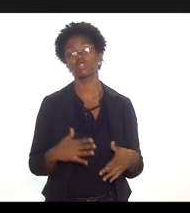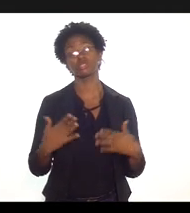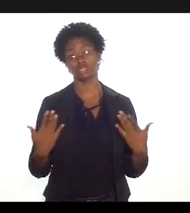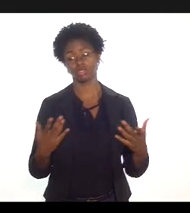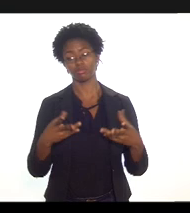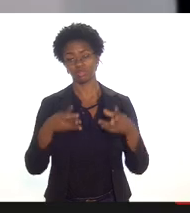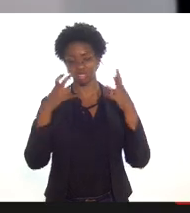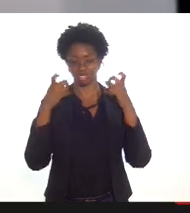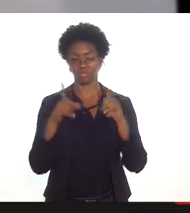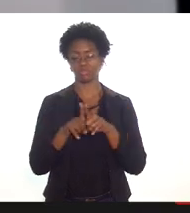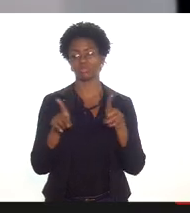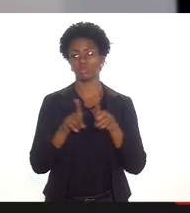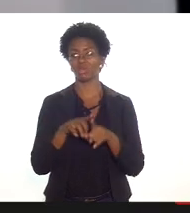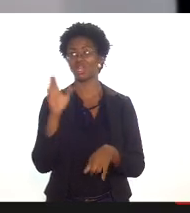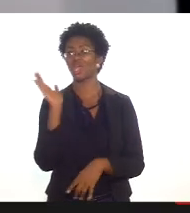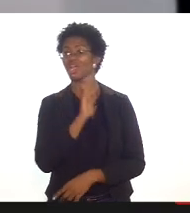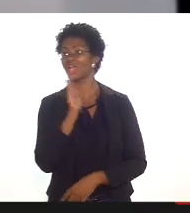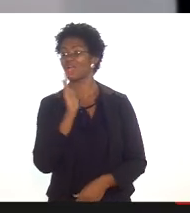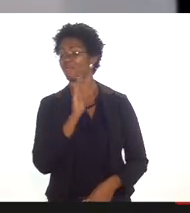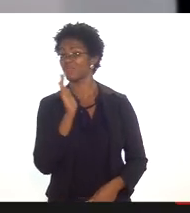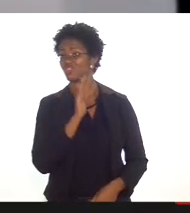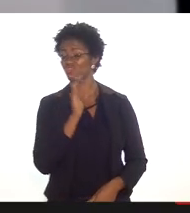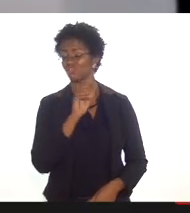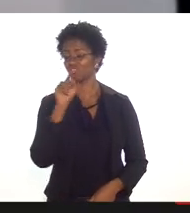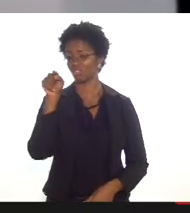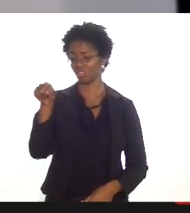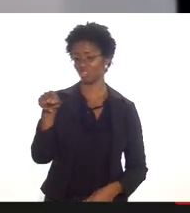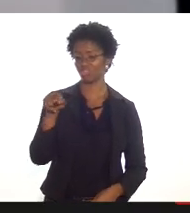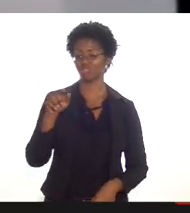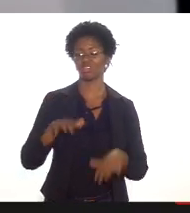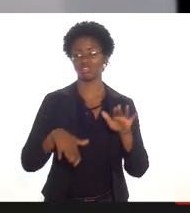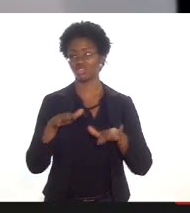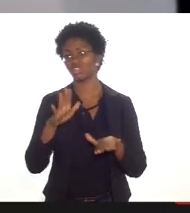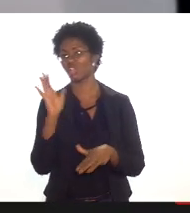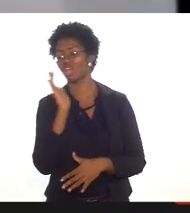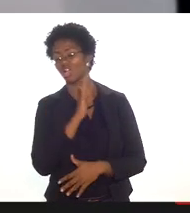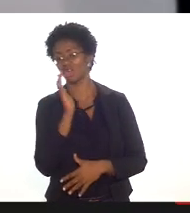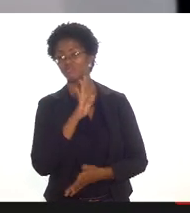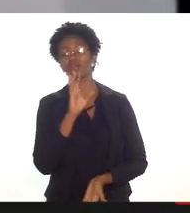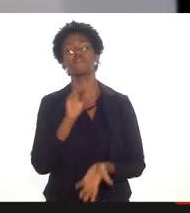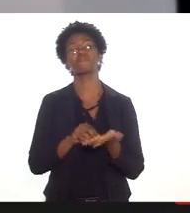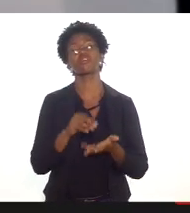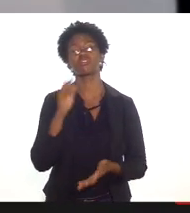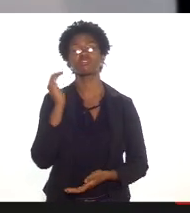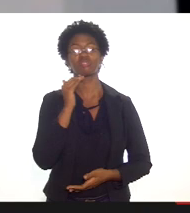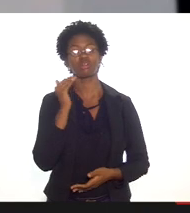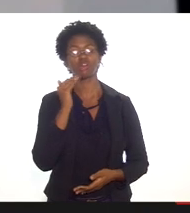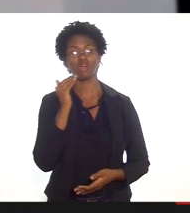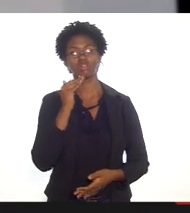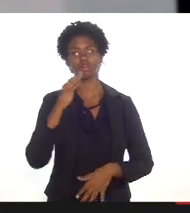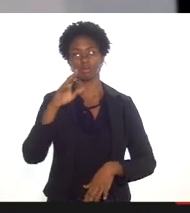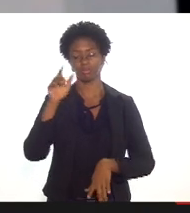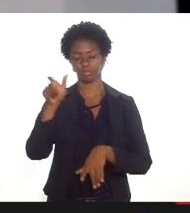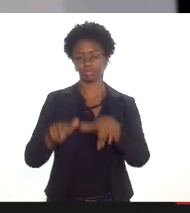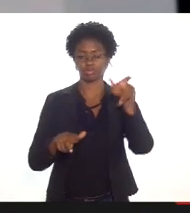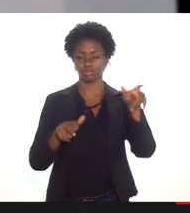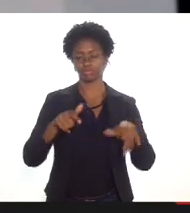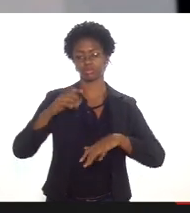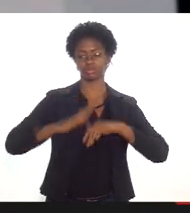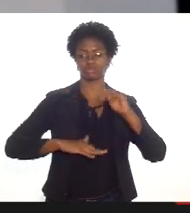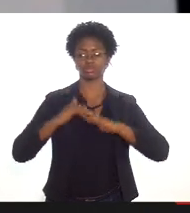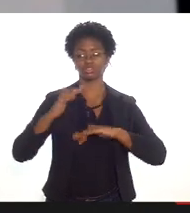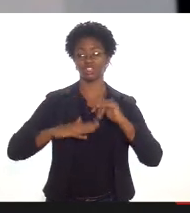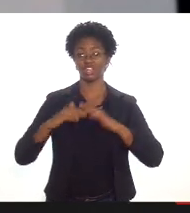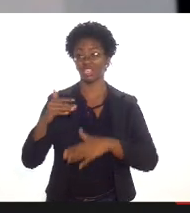verificamos também que nas emergências, e muitas delas, nas emergências, um déficit muito grande de profissionais, levando a